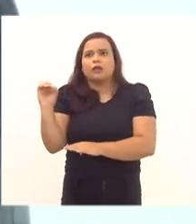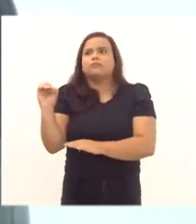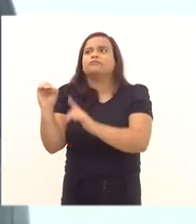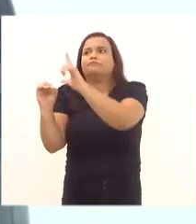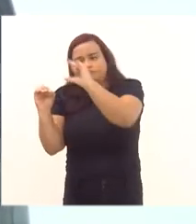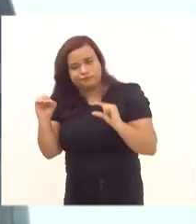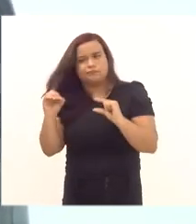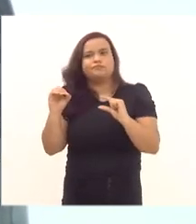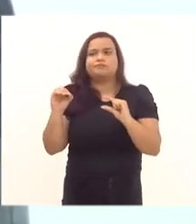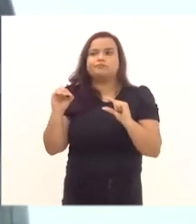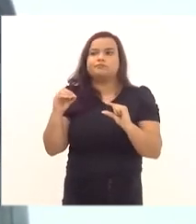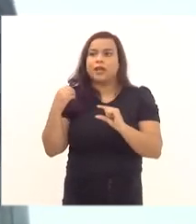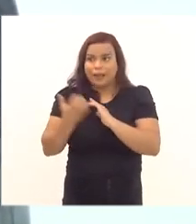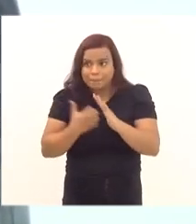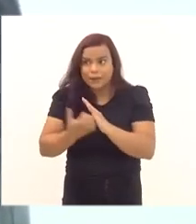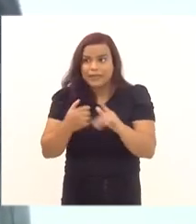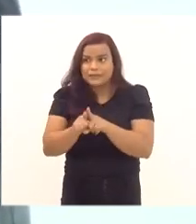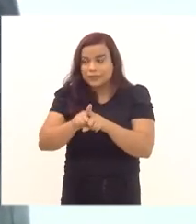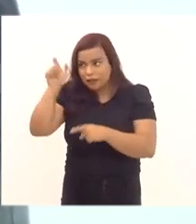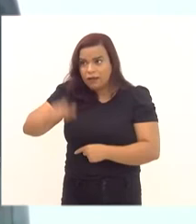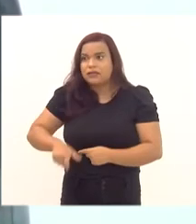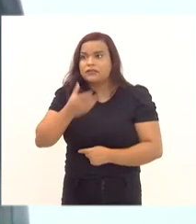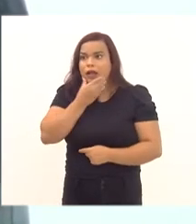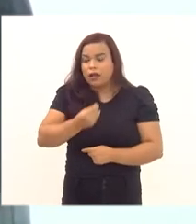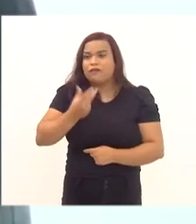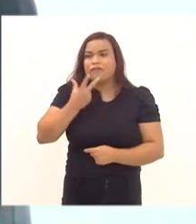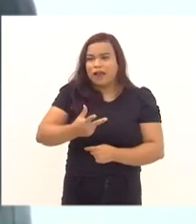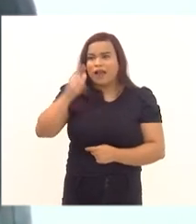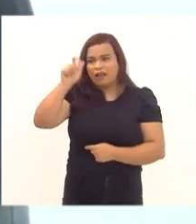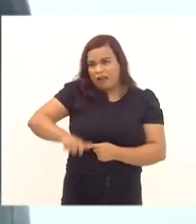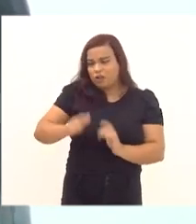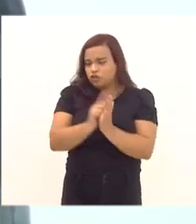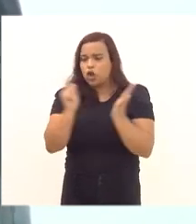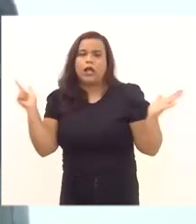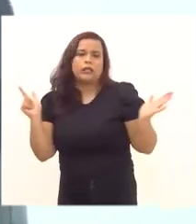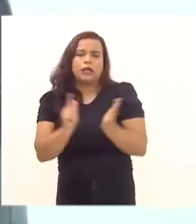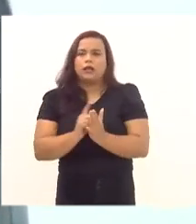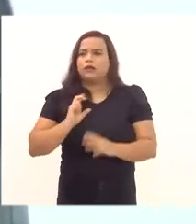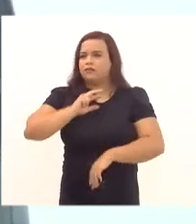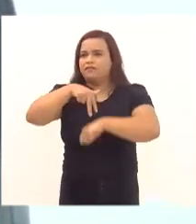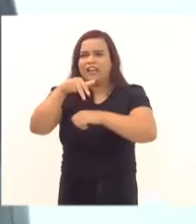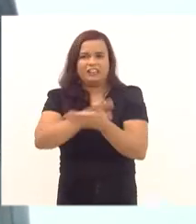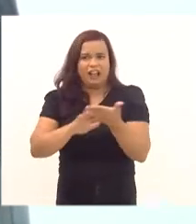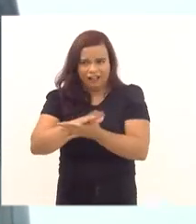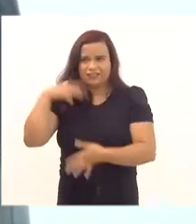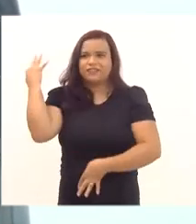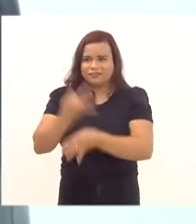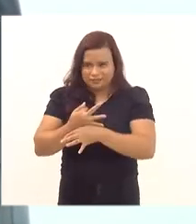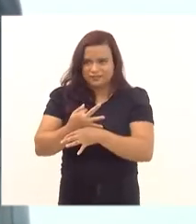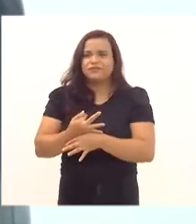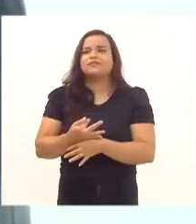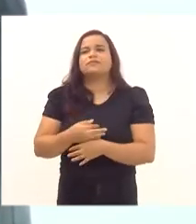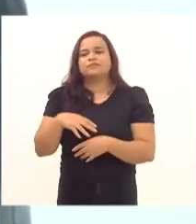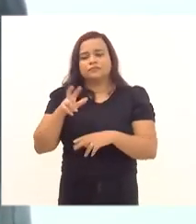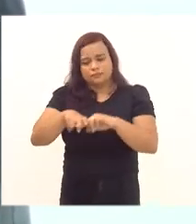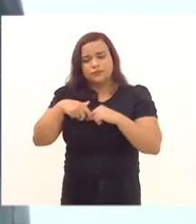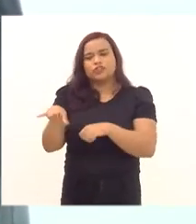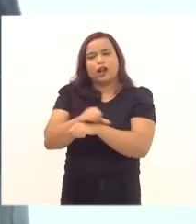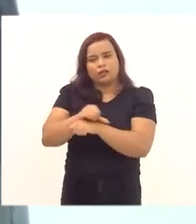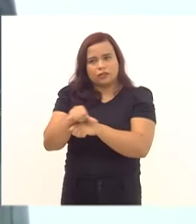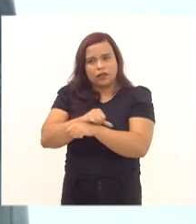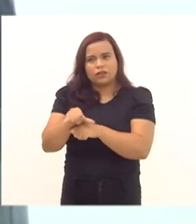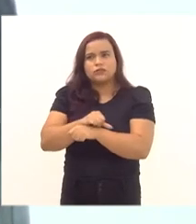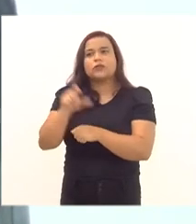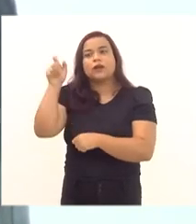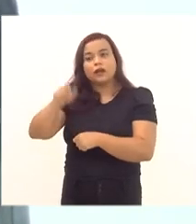esse pseudo jornalista que está na presidência dessa empresa ele não vem aqui para ser de forma estratégica eles